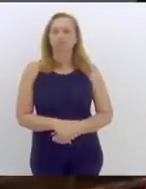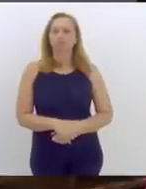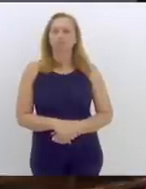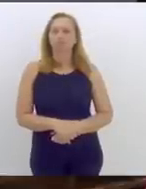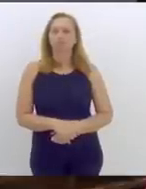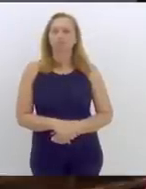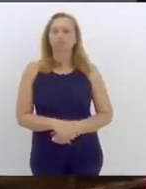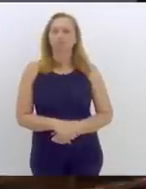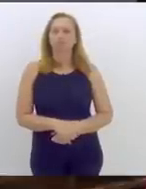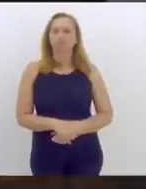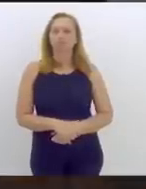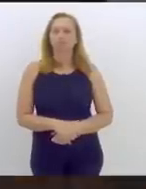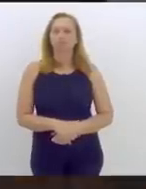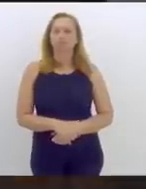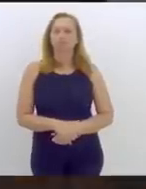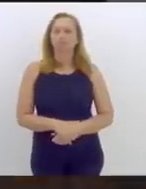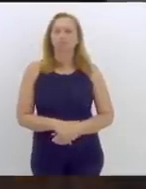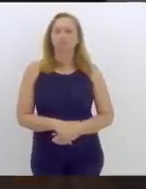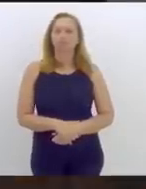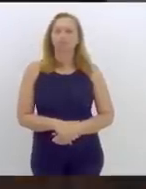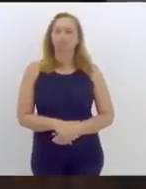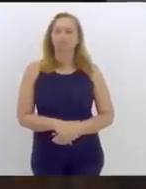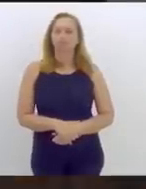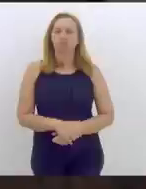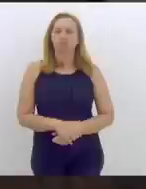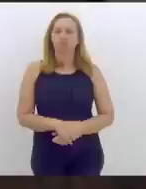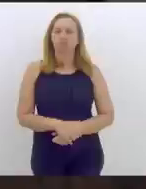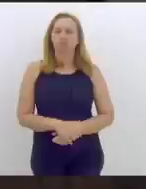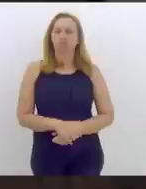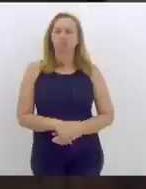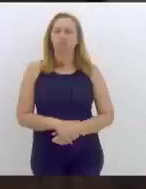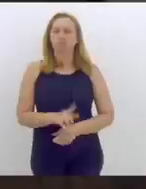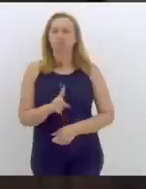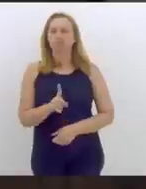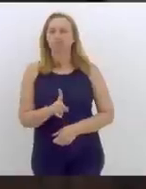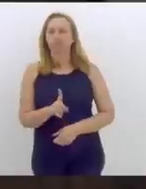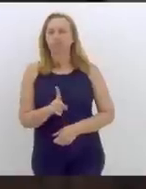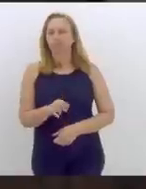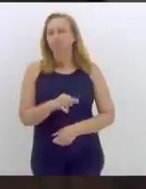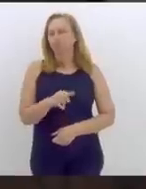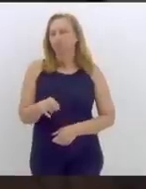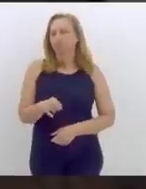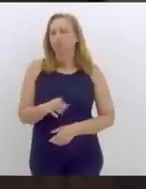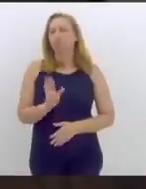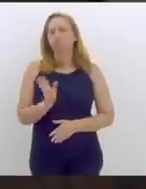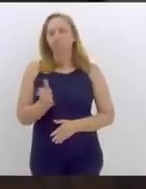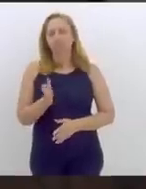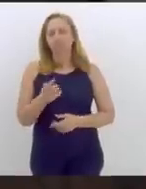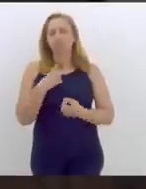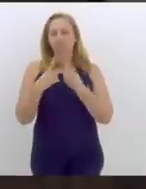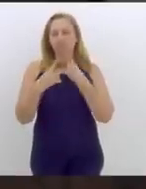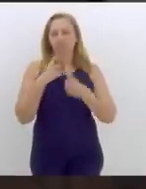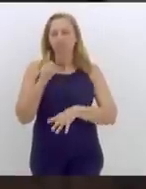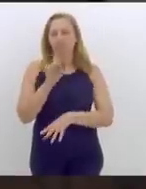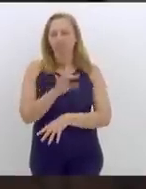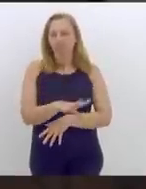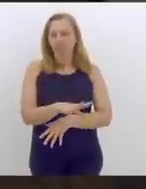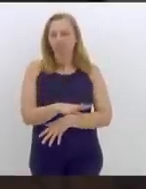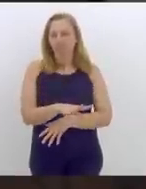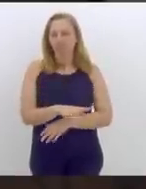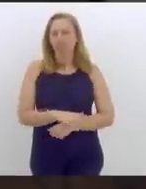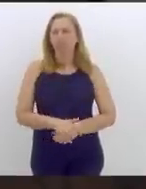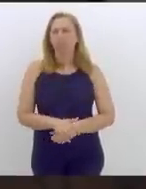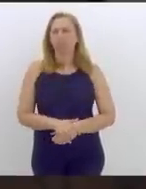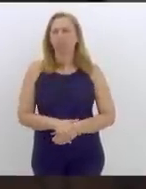pedir ao Senhor esse aqui que nós vamos falar aqui sobre os excluídos e nós já debatemos na última na